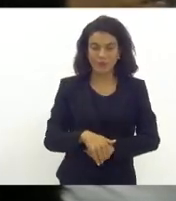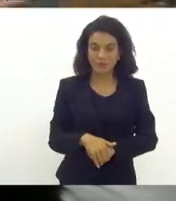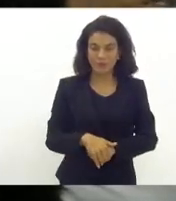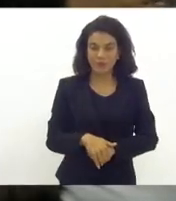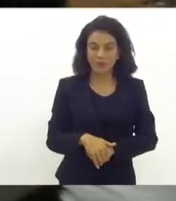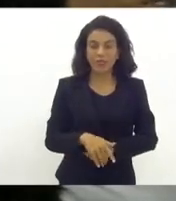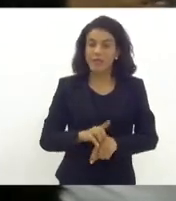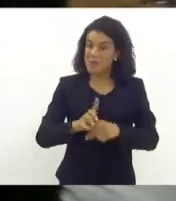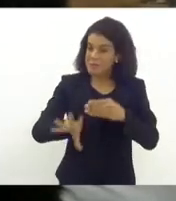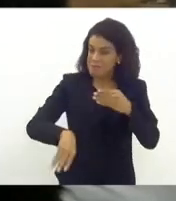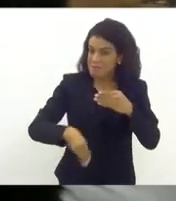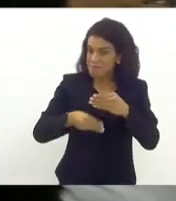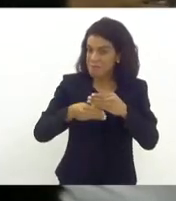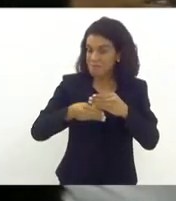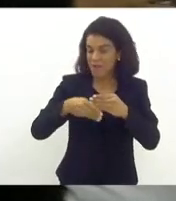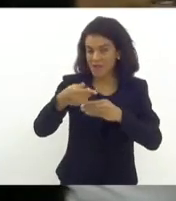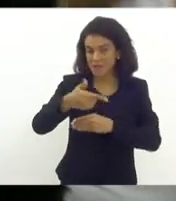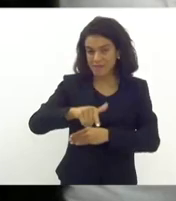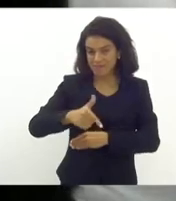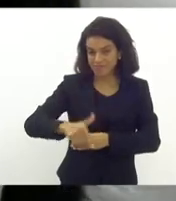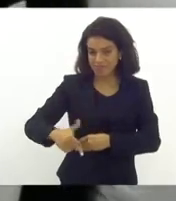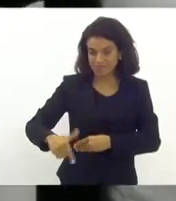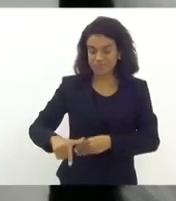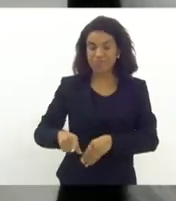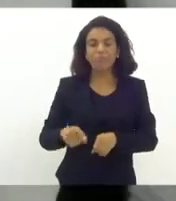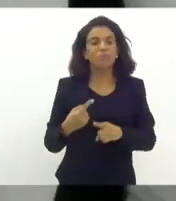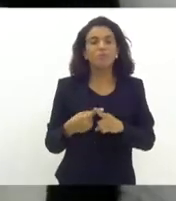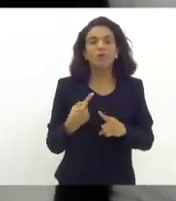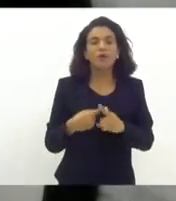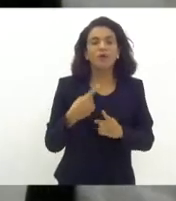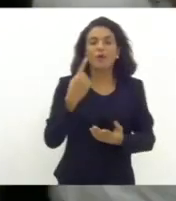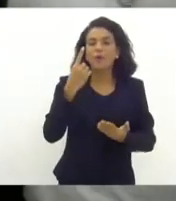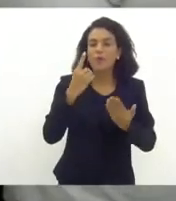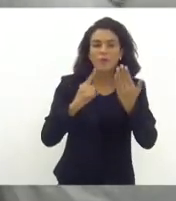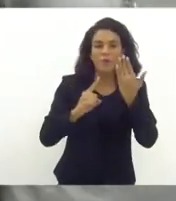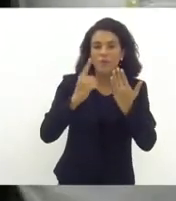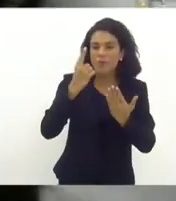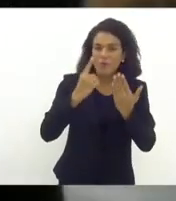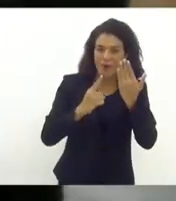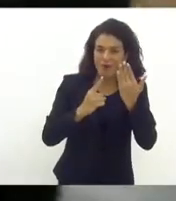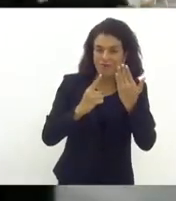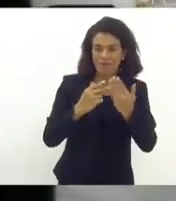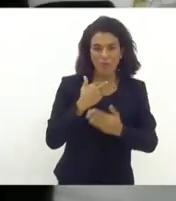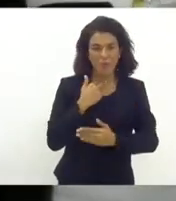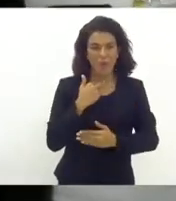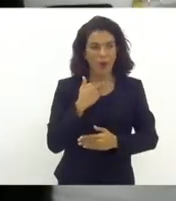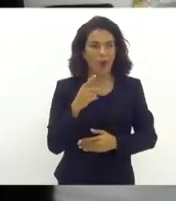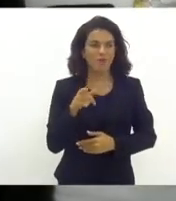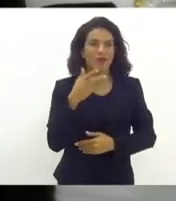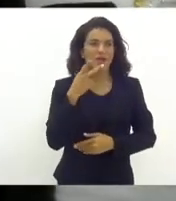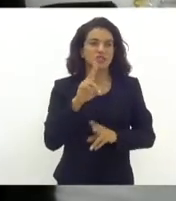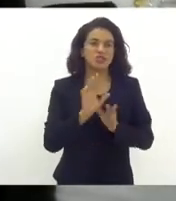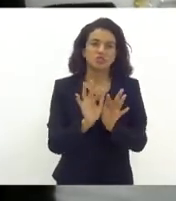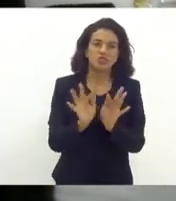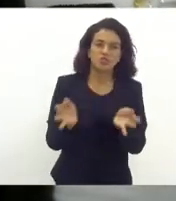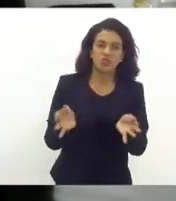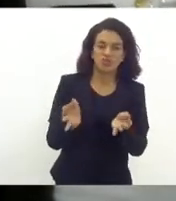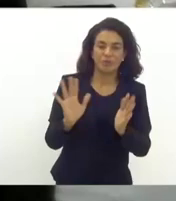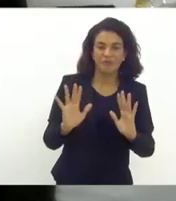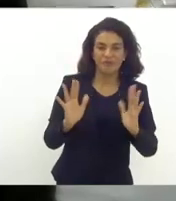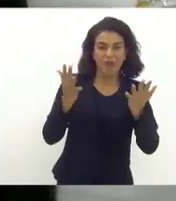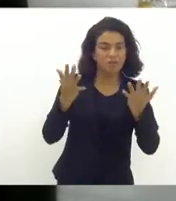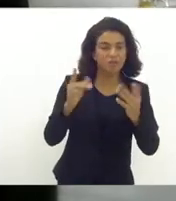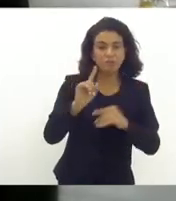acentuar mais algumas porque o carnaval ele não pode ser tratado como evento o carnaval